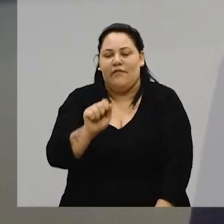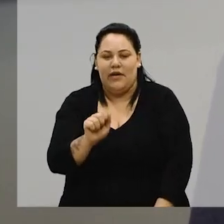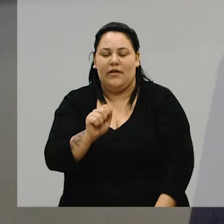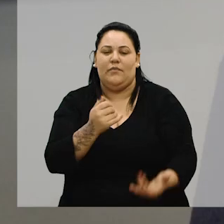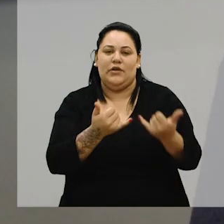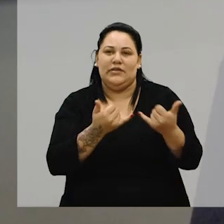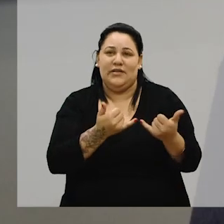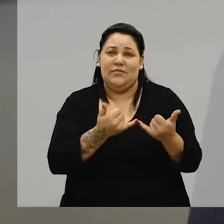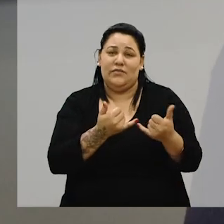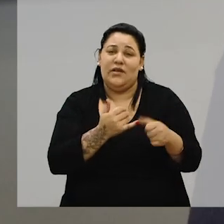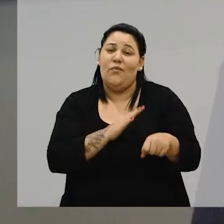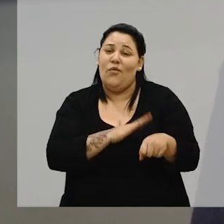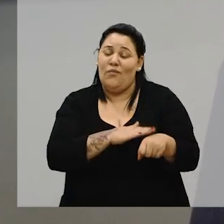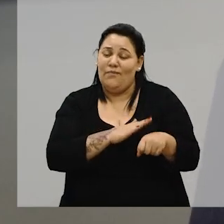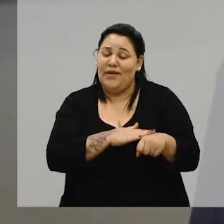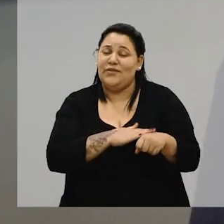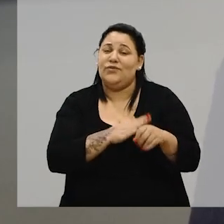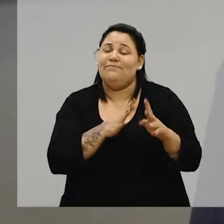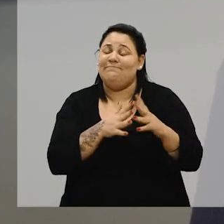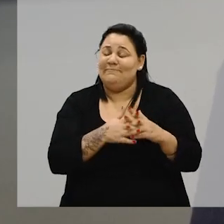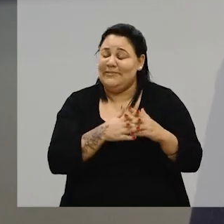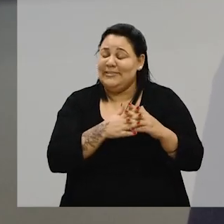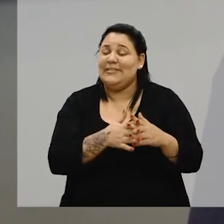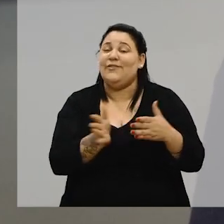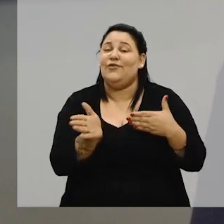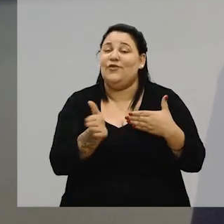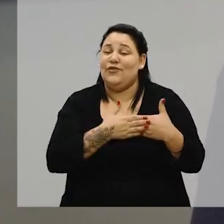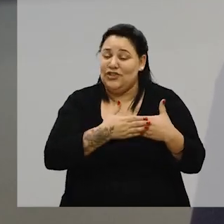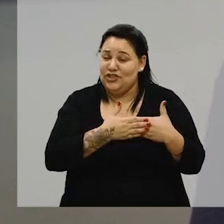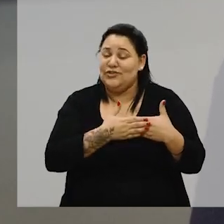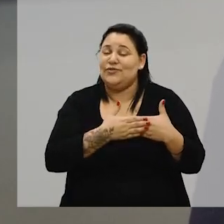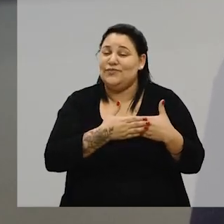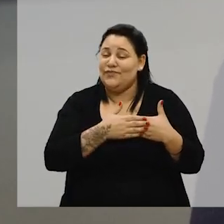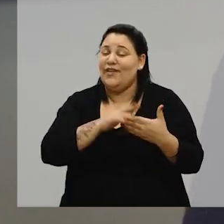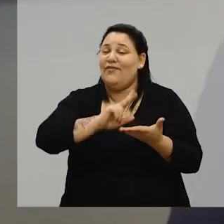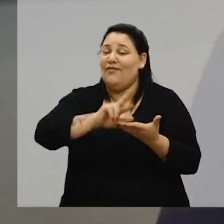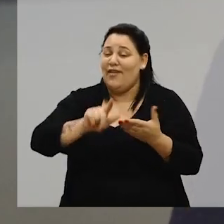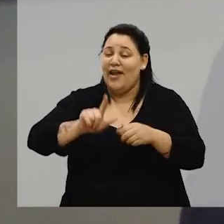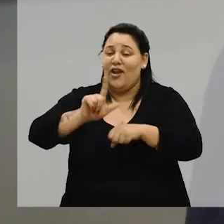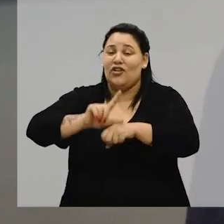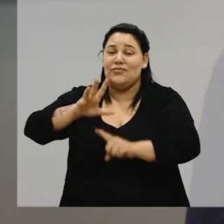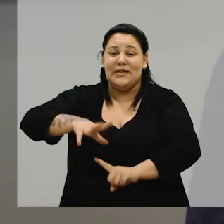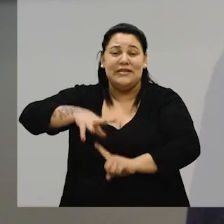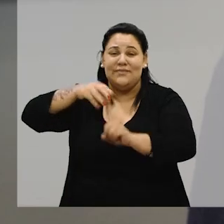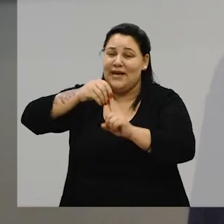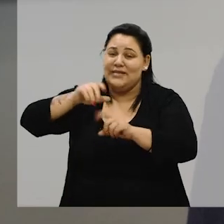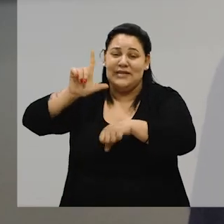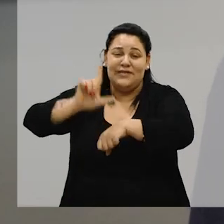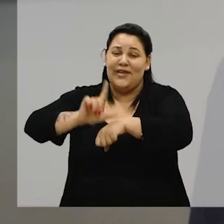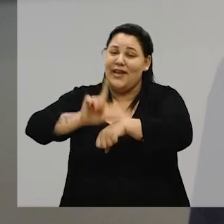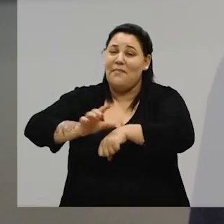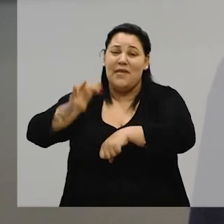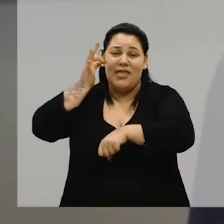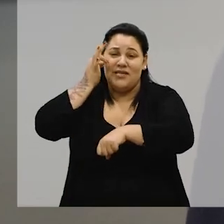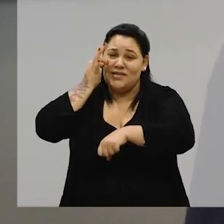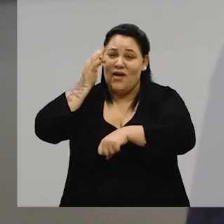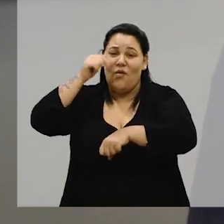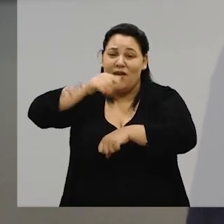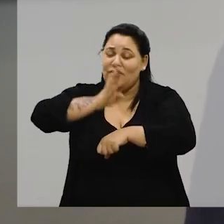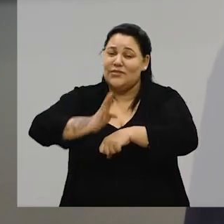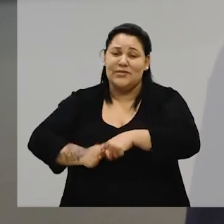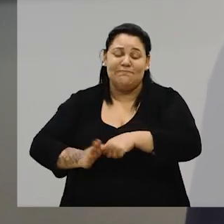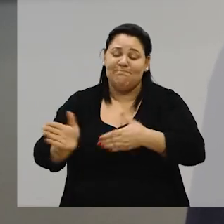né, num momento complicado, quebrando, né, a Livrarias Cultura, as principais livrarias físicas do